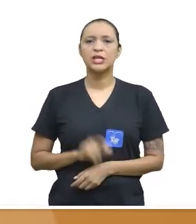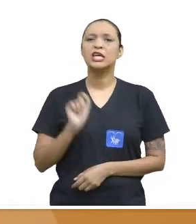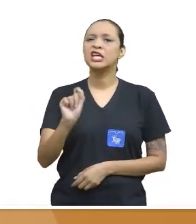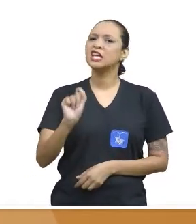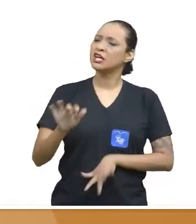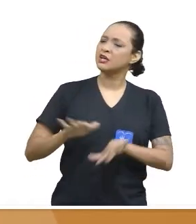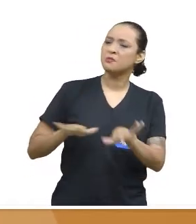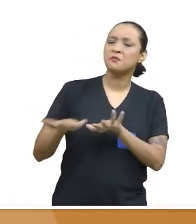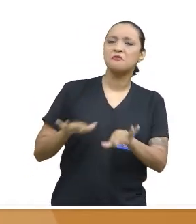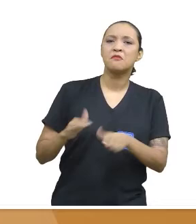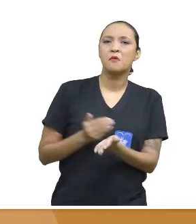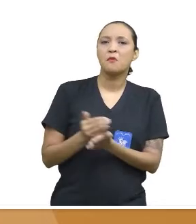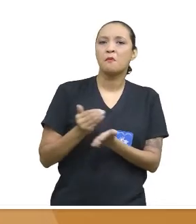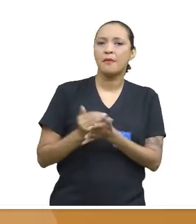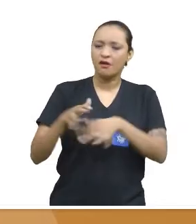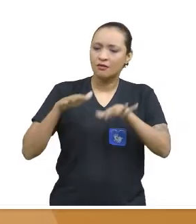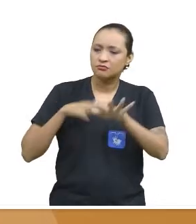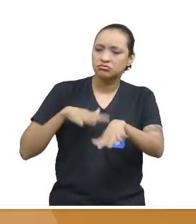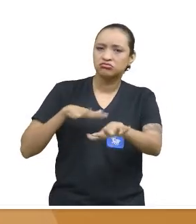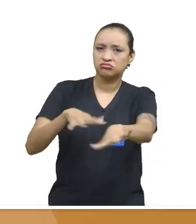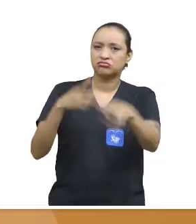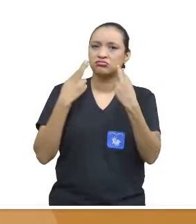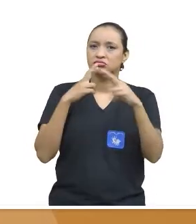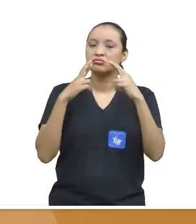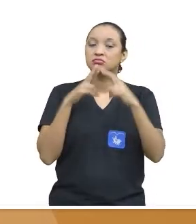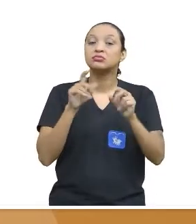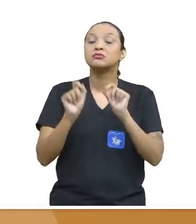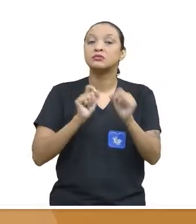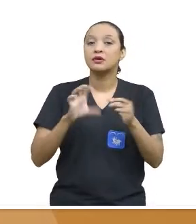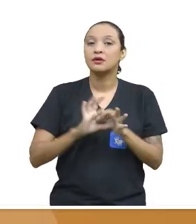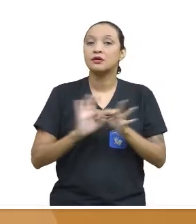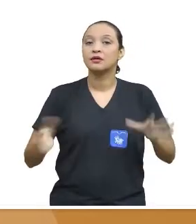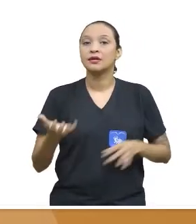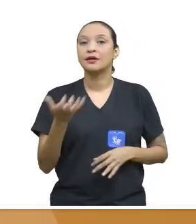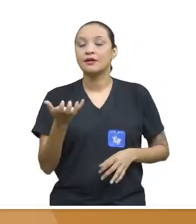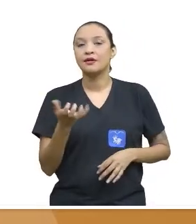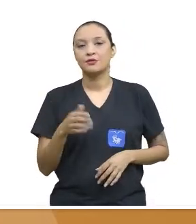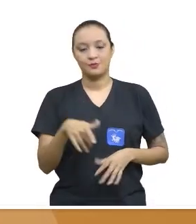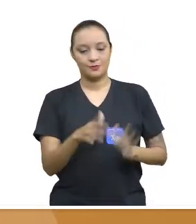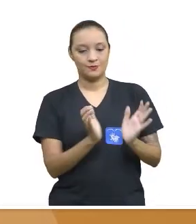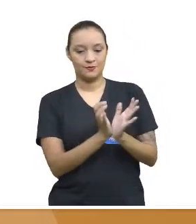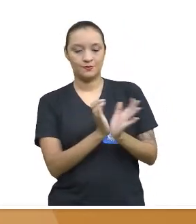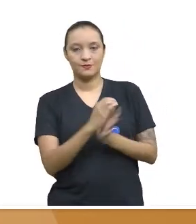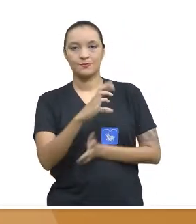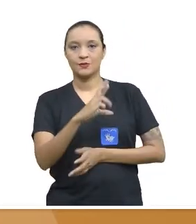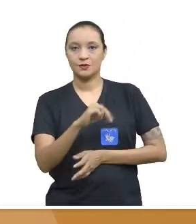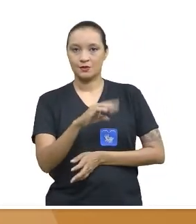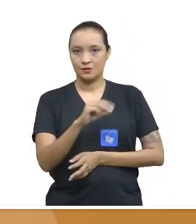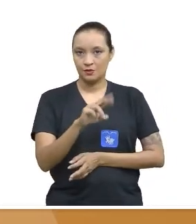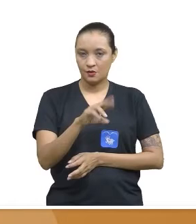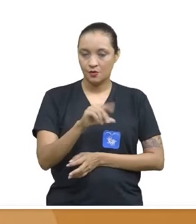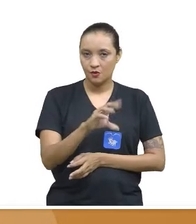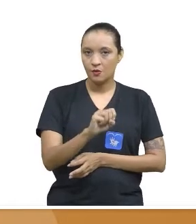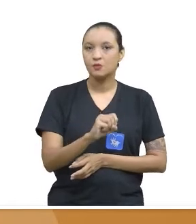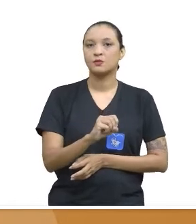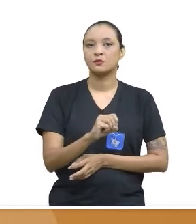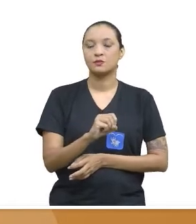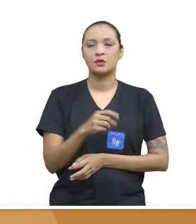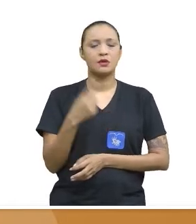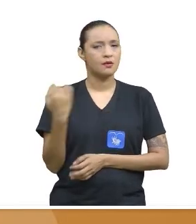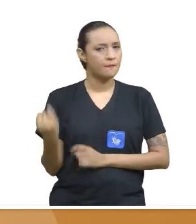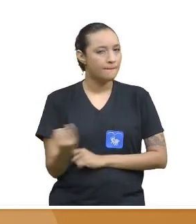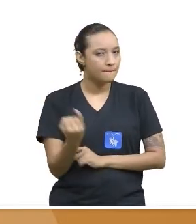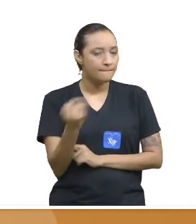movimenta esse processo de independência são os crioulos. É importante os senhores entenderem que tanto